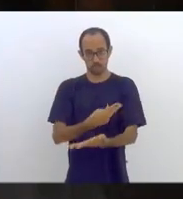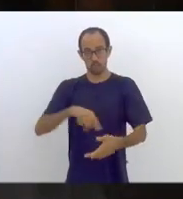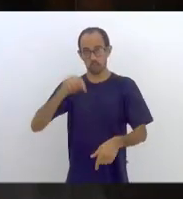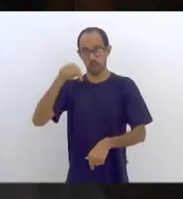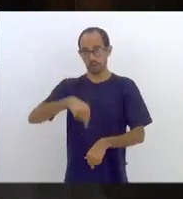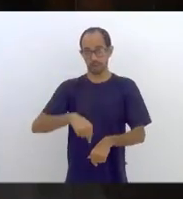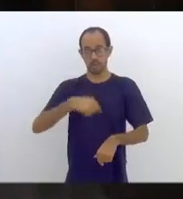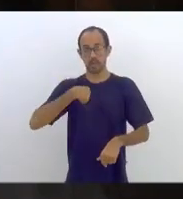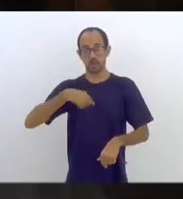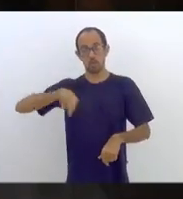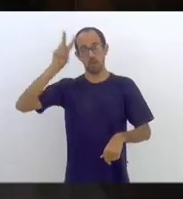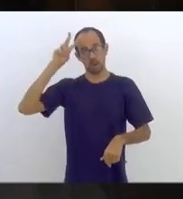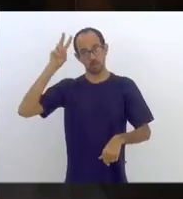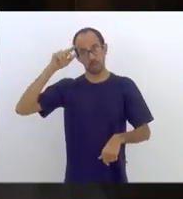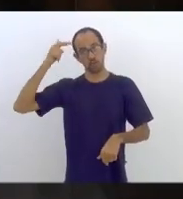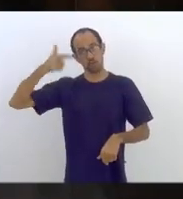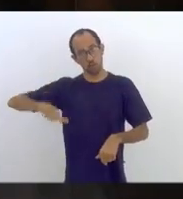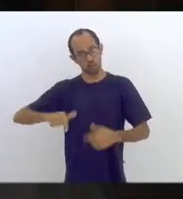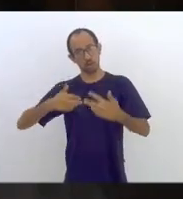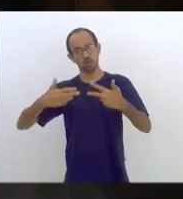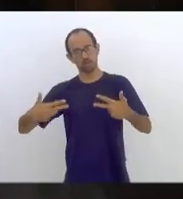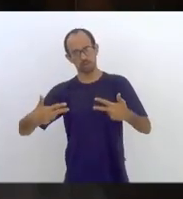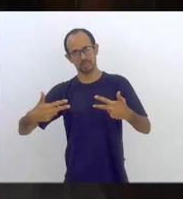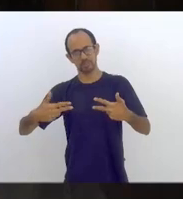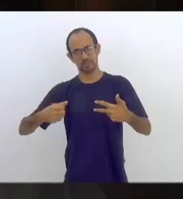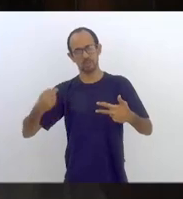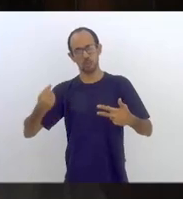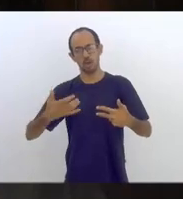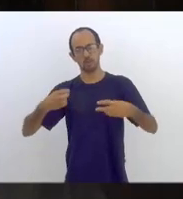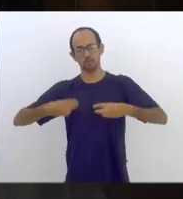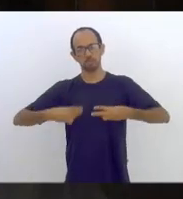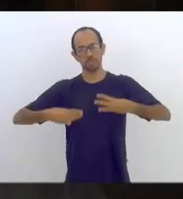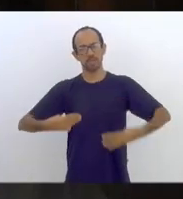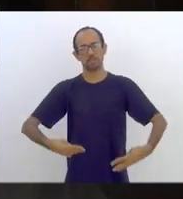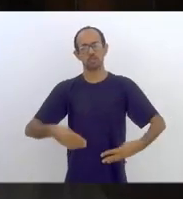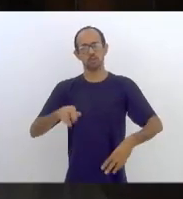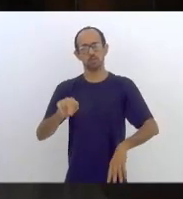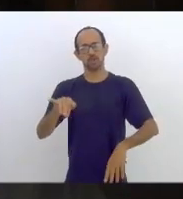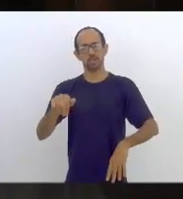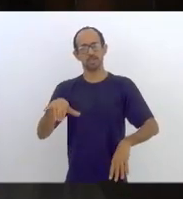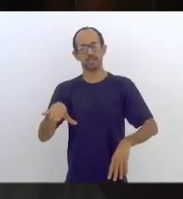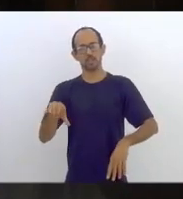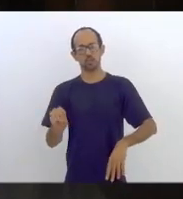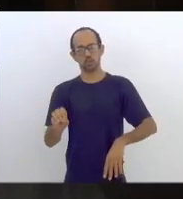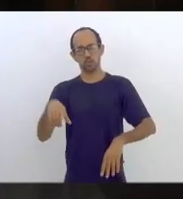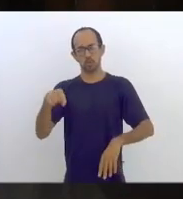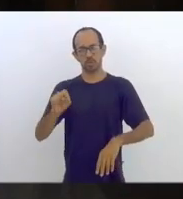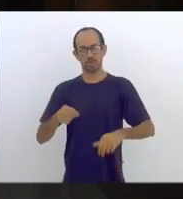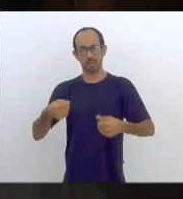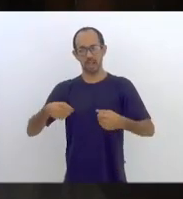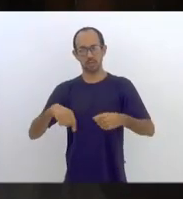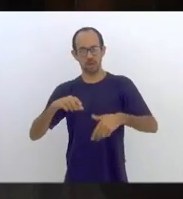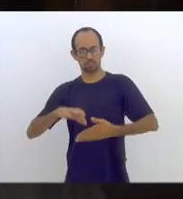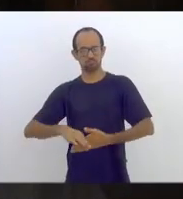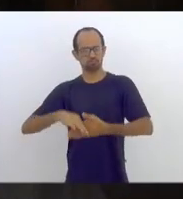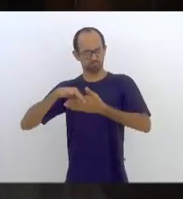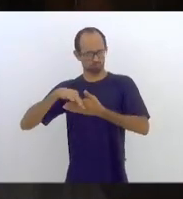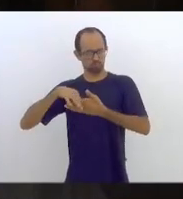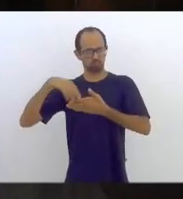eu lembrei de outro quando o ministro Francisco dornesto Estava à frente do Ministério do Trabalho e